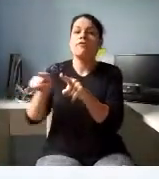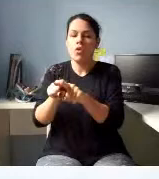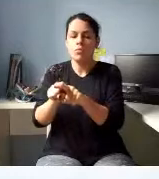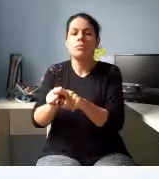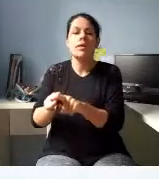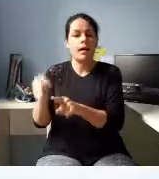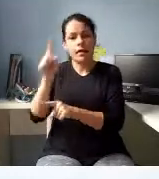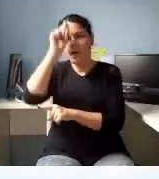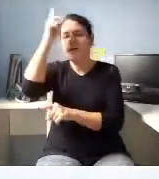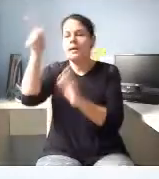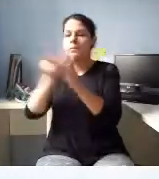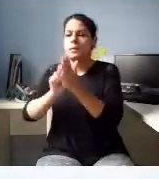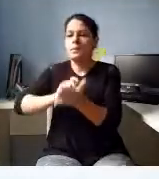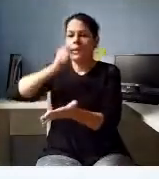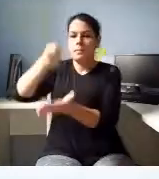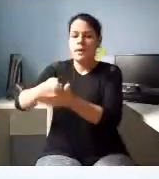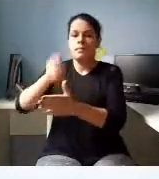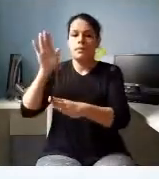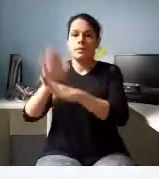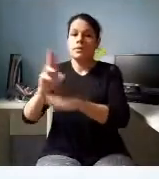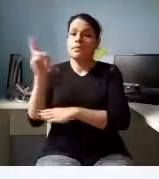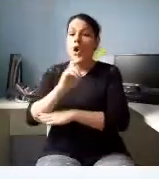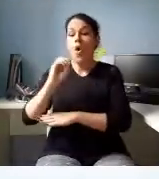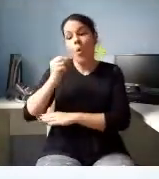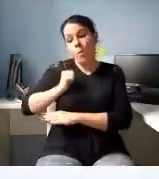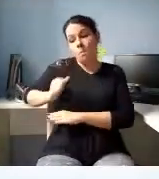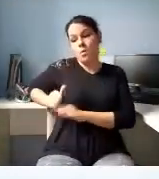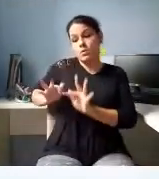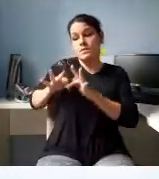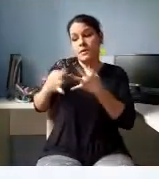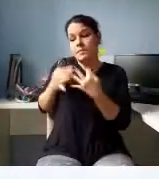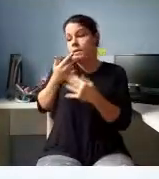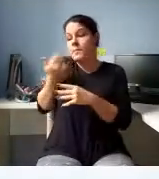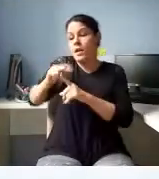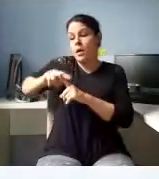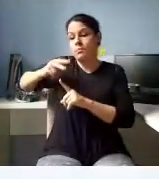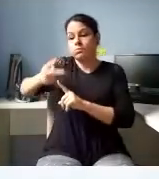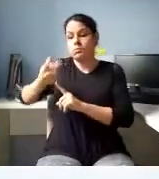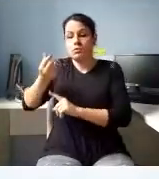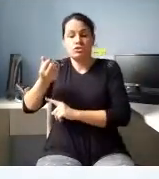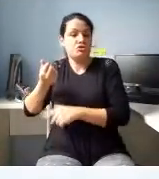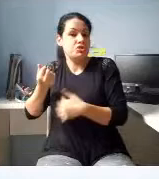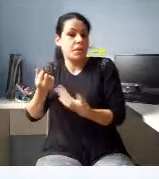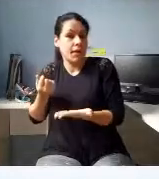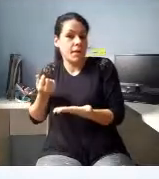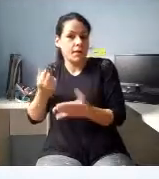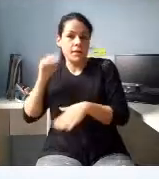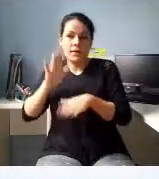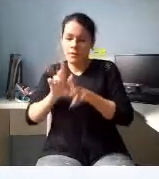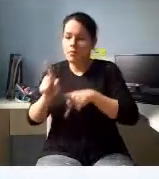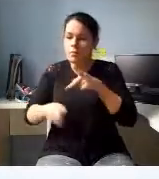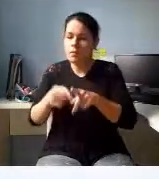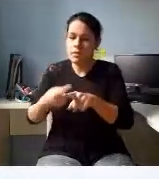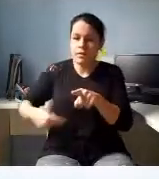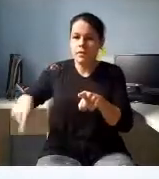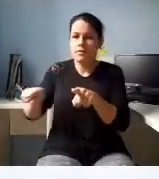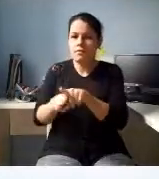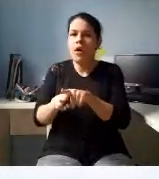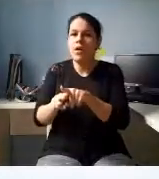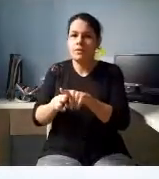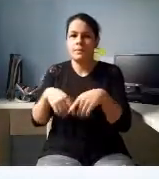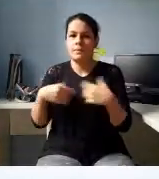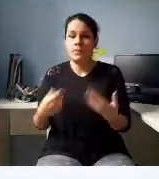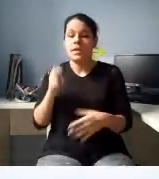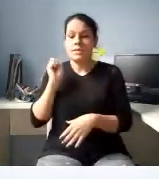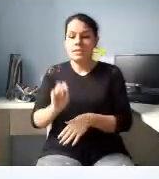auxílio ou do Bolsa Família melhorado, enfim, como é uma perspectiva do governo, para que essa popularidade possa retornar. Retornando essa